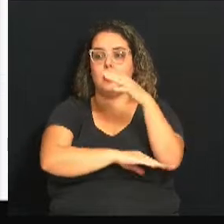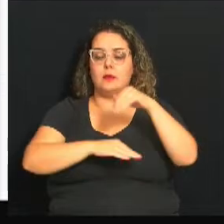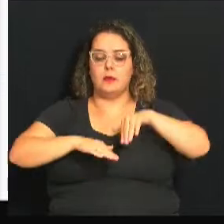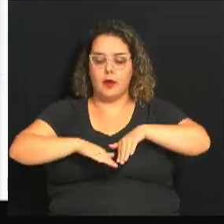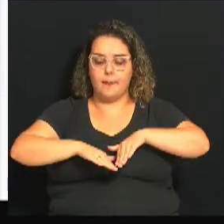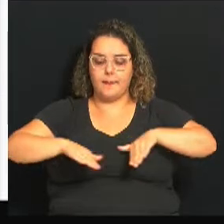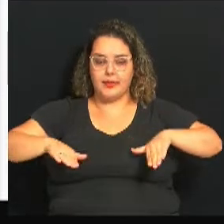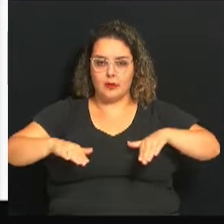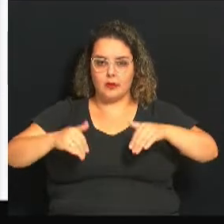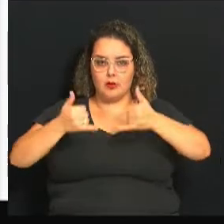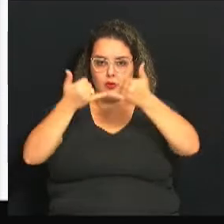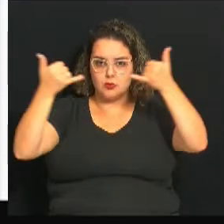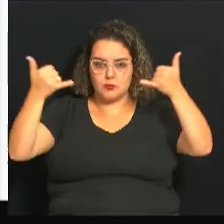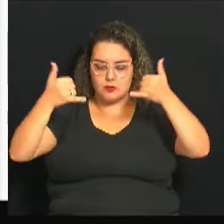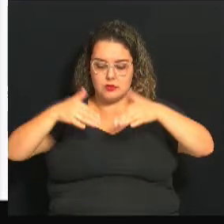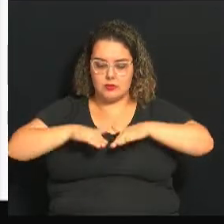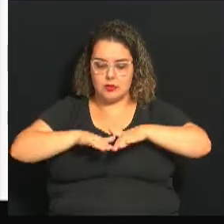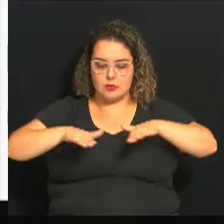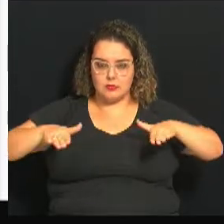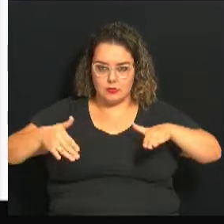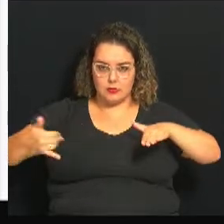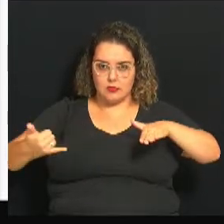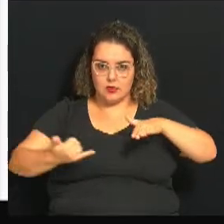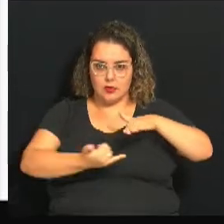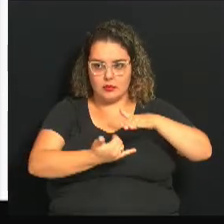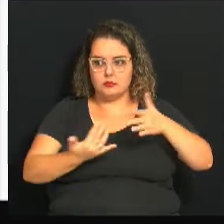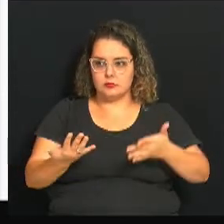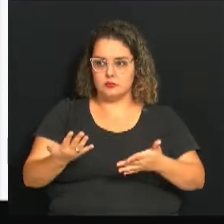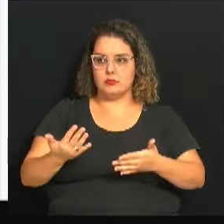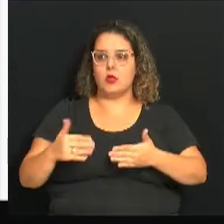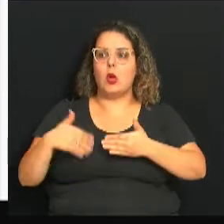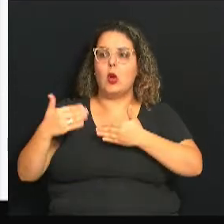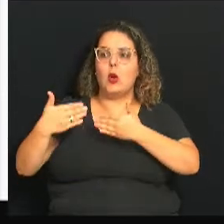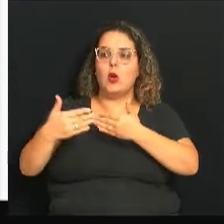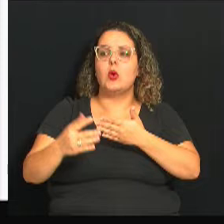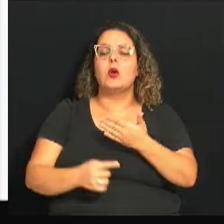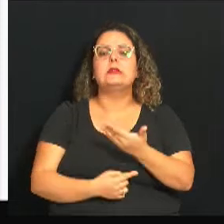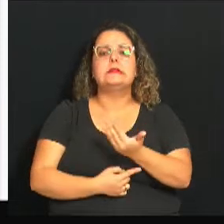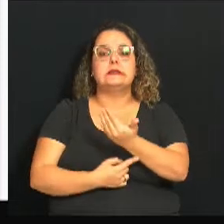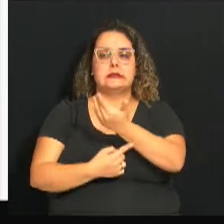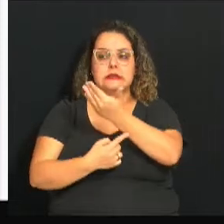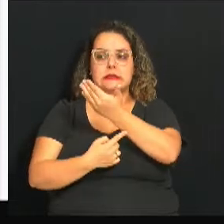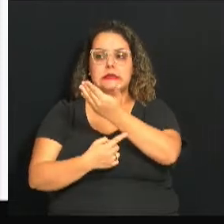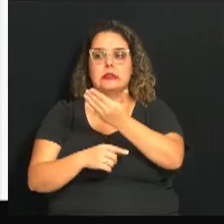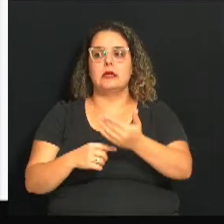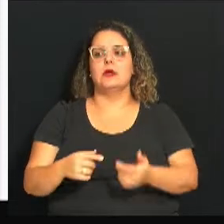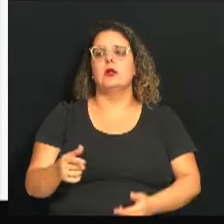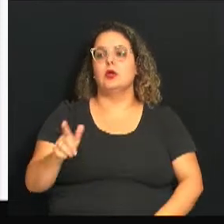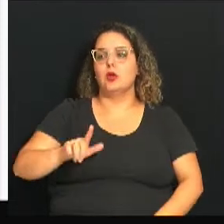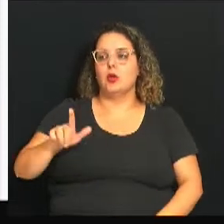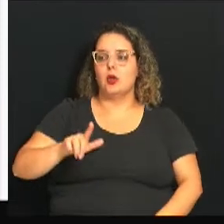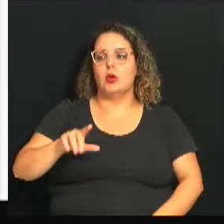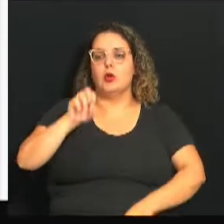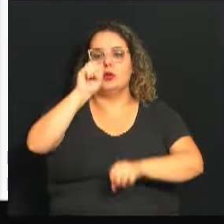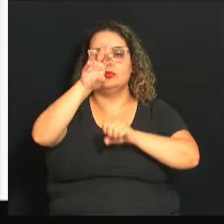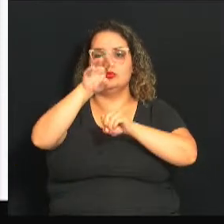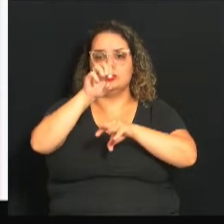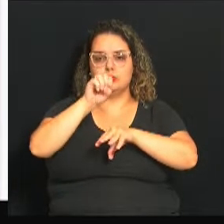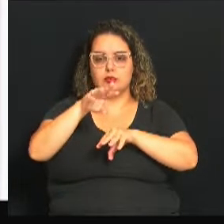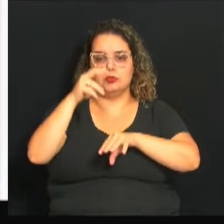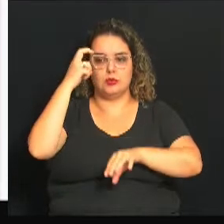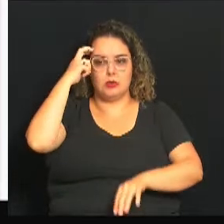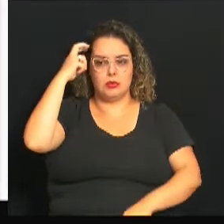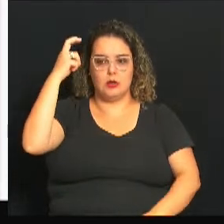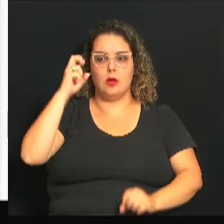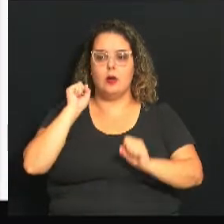projeto da Glicério, né, que a gente permita implementar tecnologias, inclusive semáforos inteligentes, que a gente